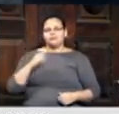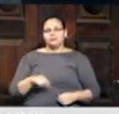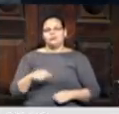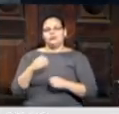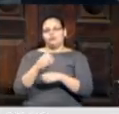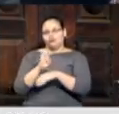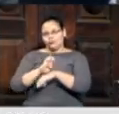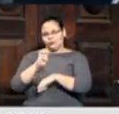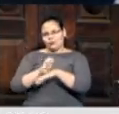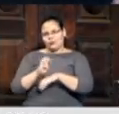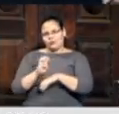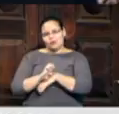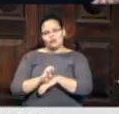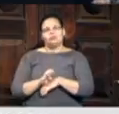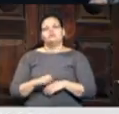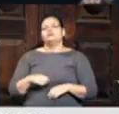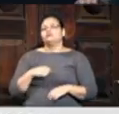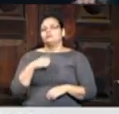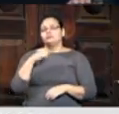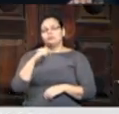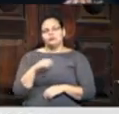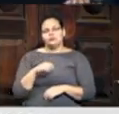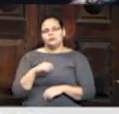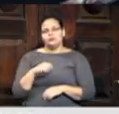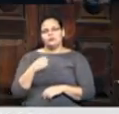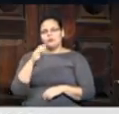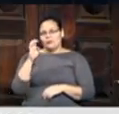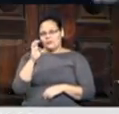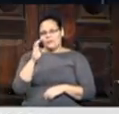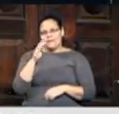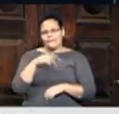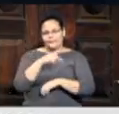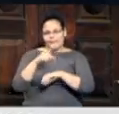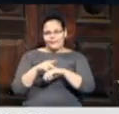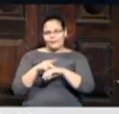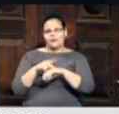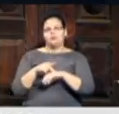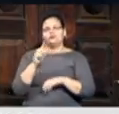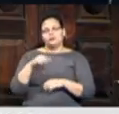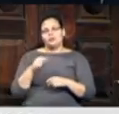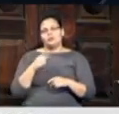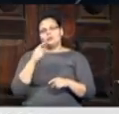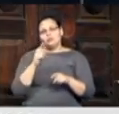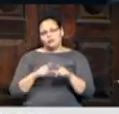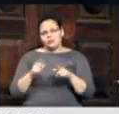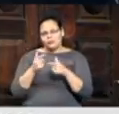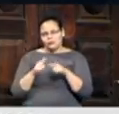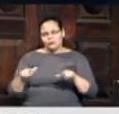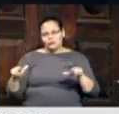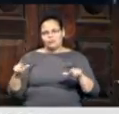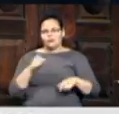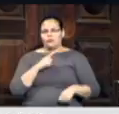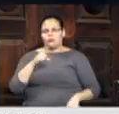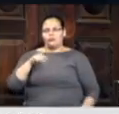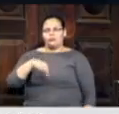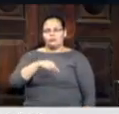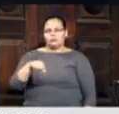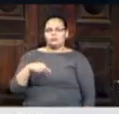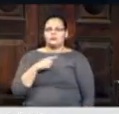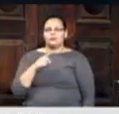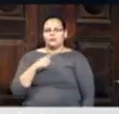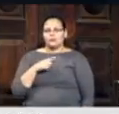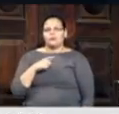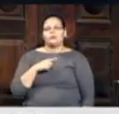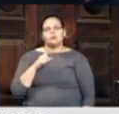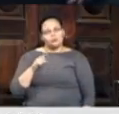abrilhantam a nossa cidade e o nosso país com as belíssimas poesias e com a literatura que temos aí, né, que